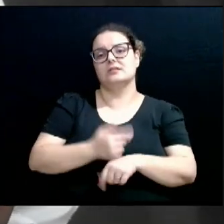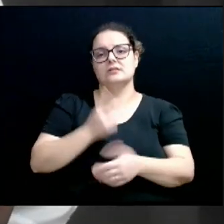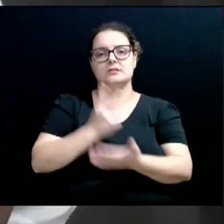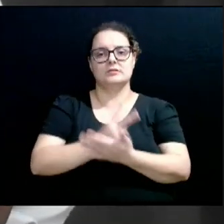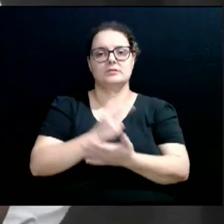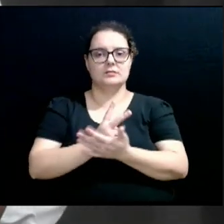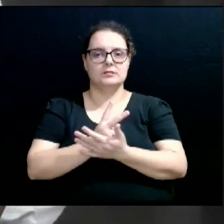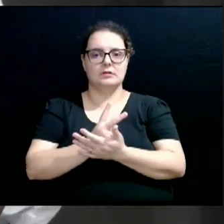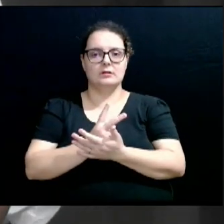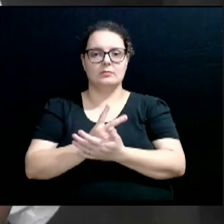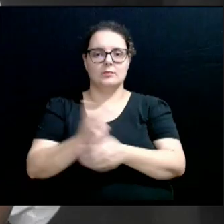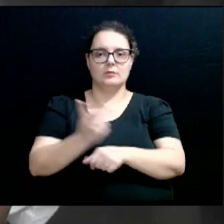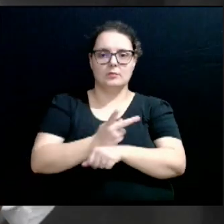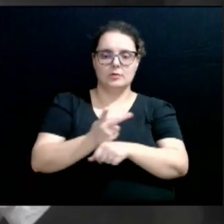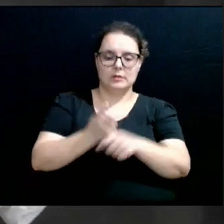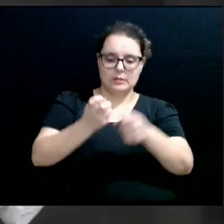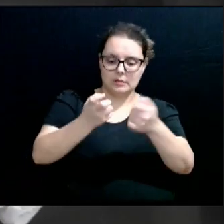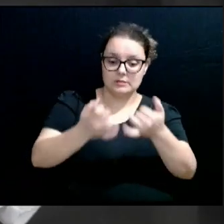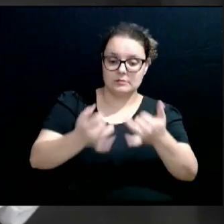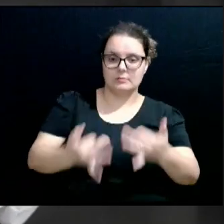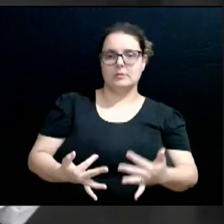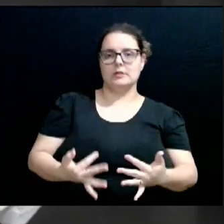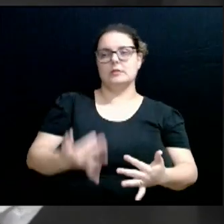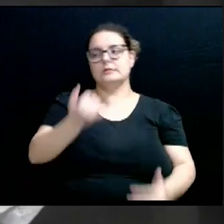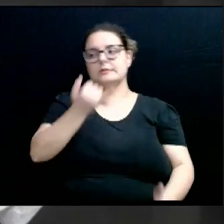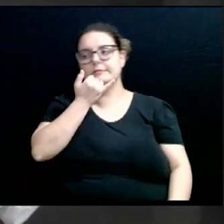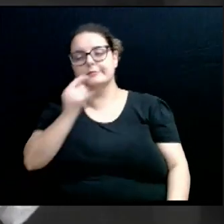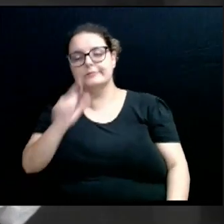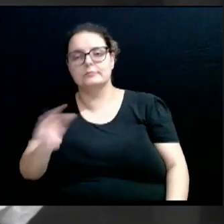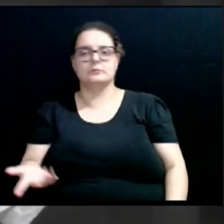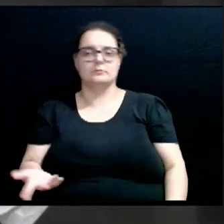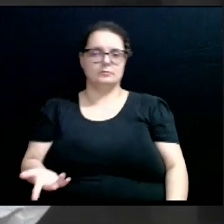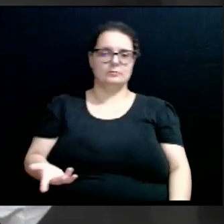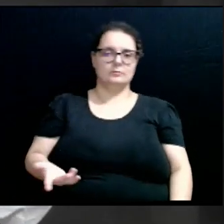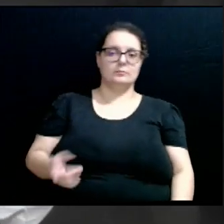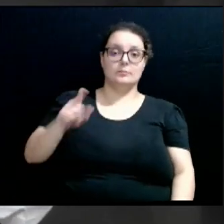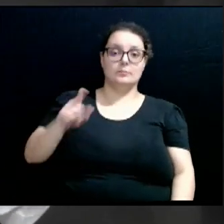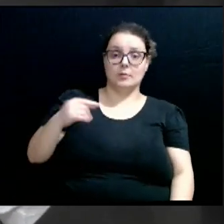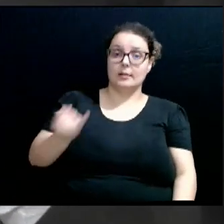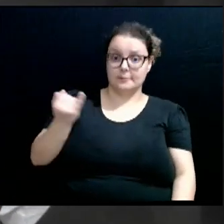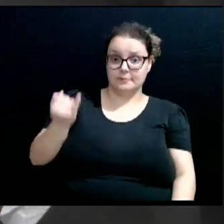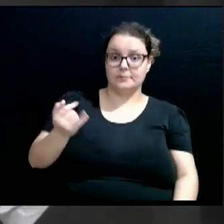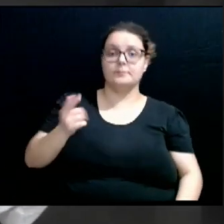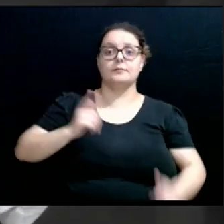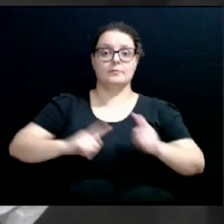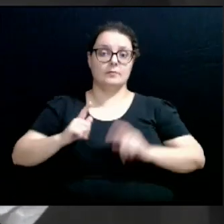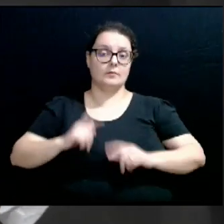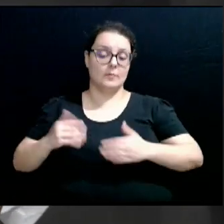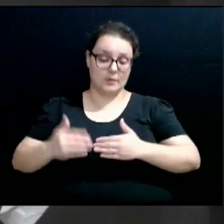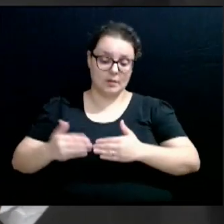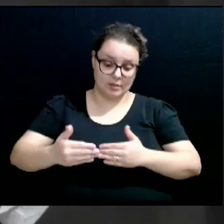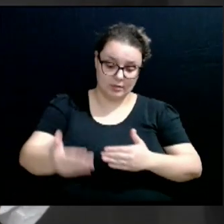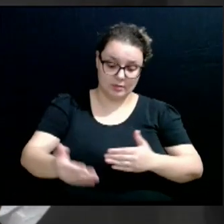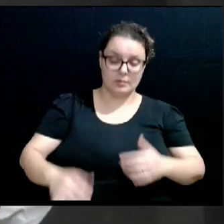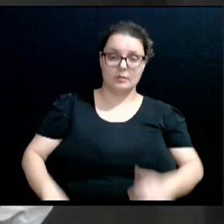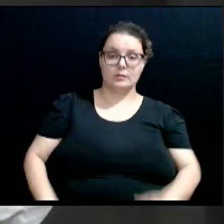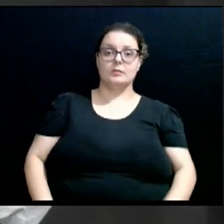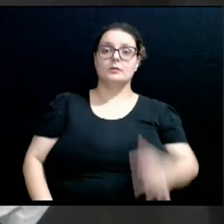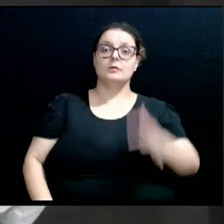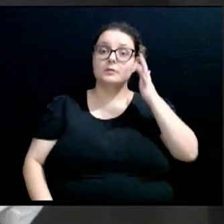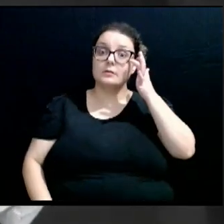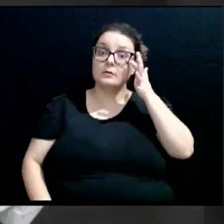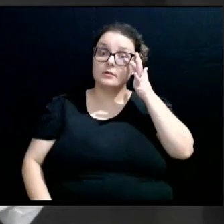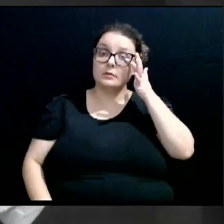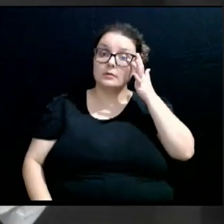justificativa. Então, eu acho que é importante, a partir dessa gestão, né, de realmente das